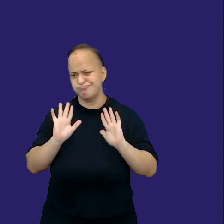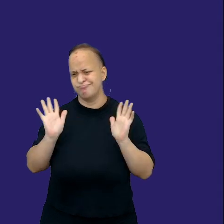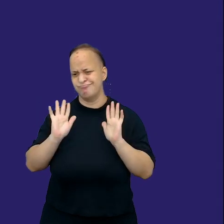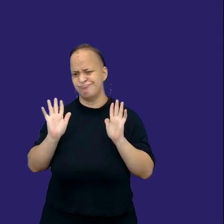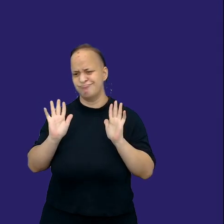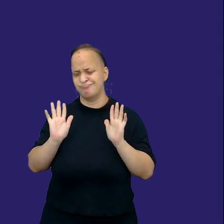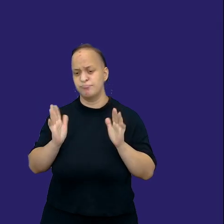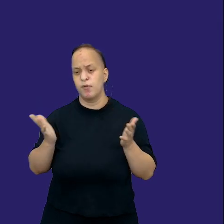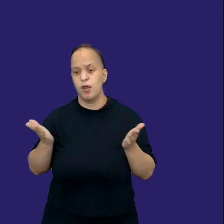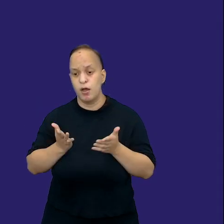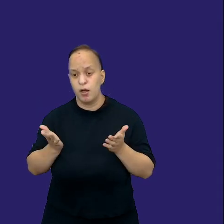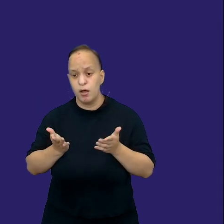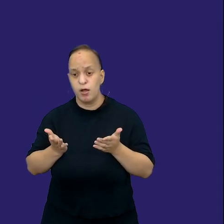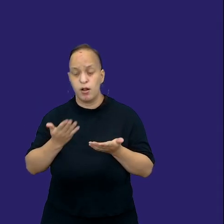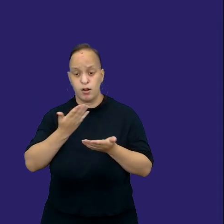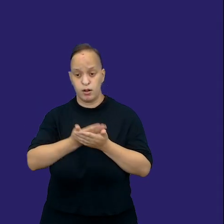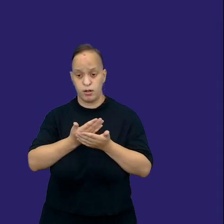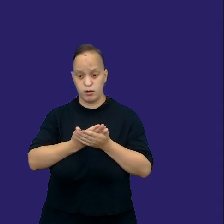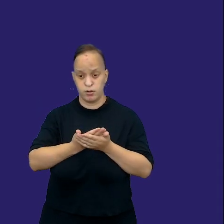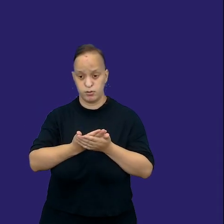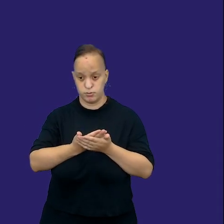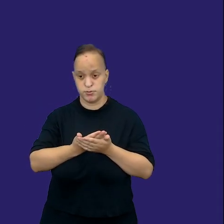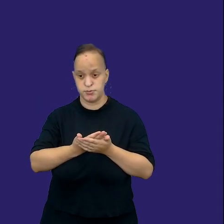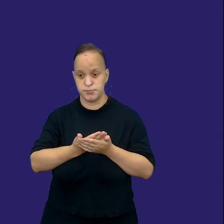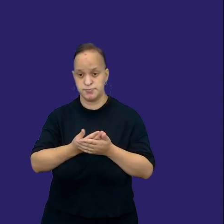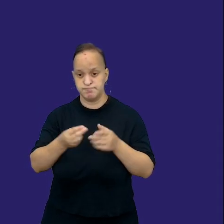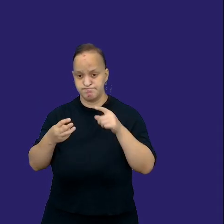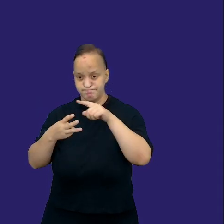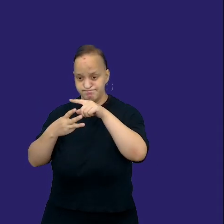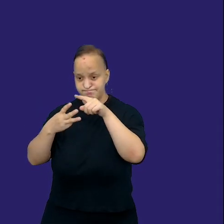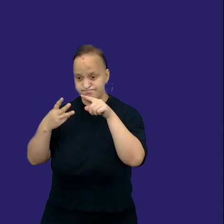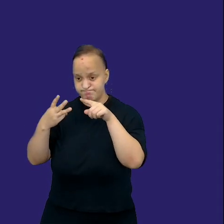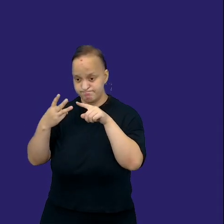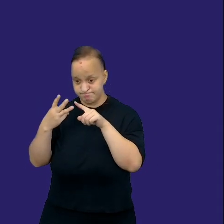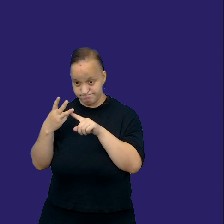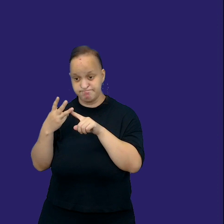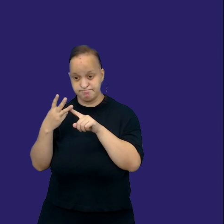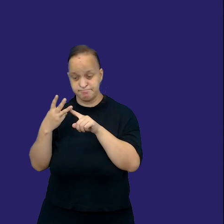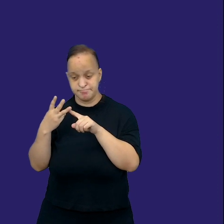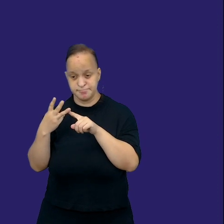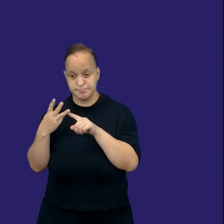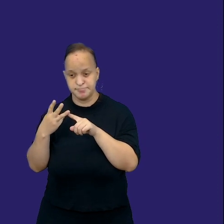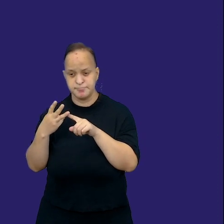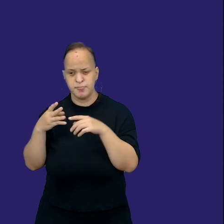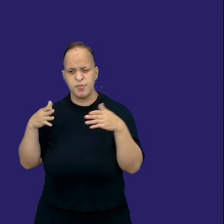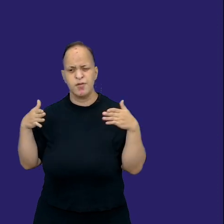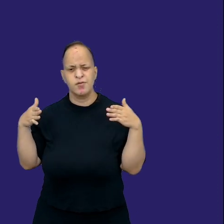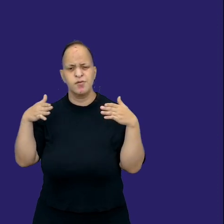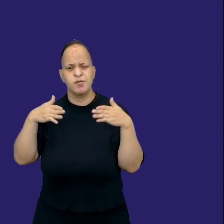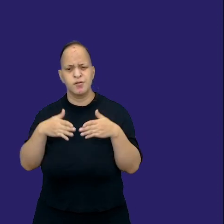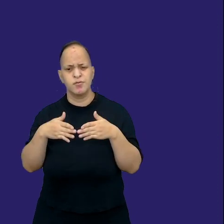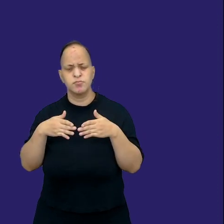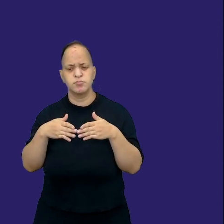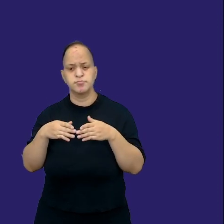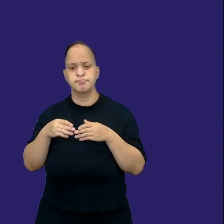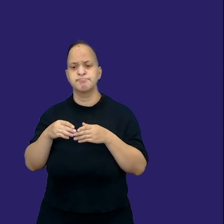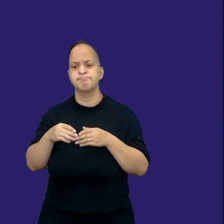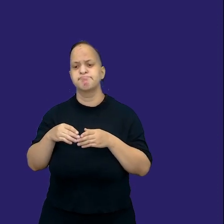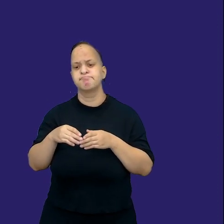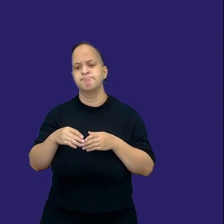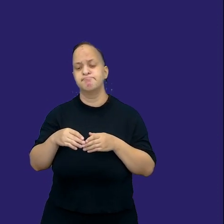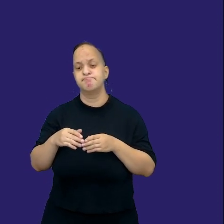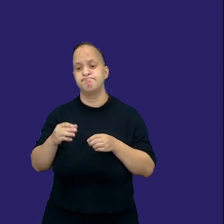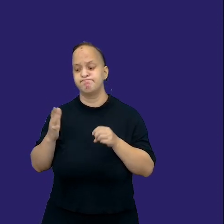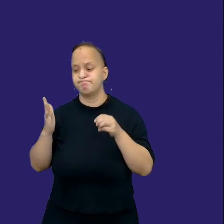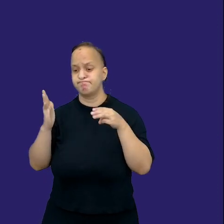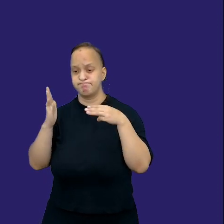no terceiro momento, e nesse momento iremos abordar algumas propostas metodológicas,